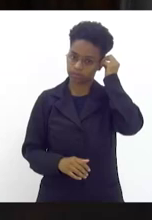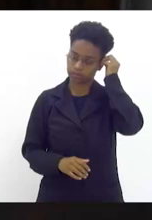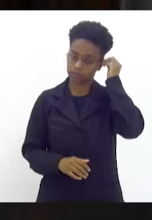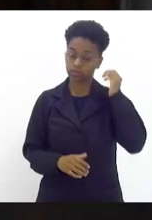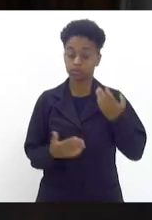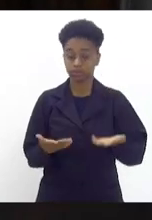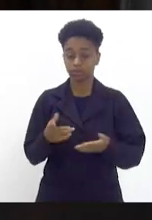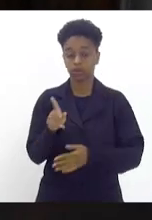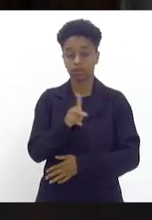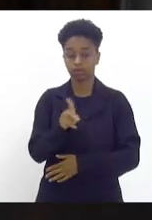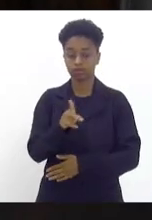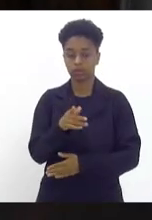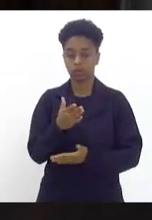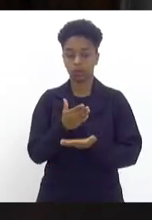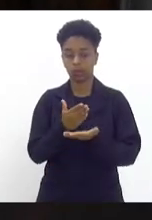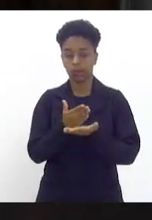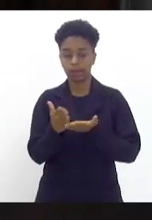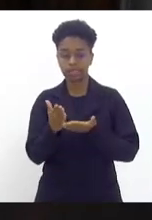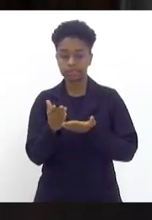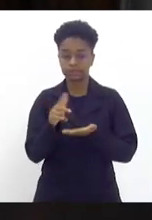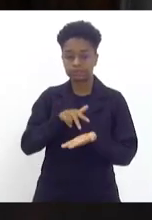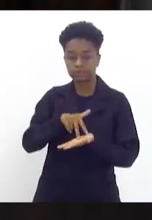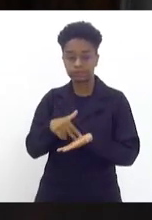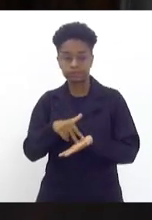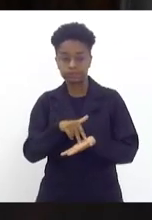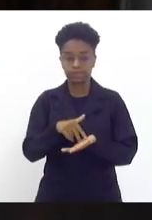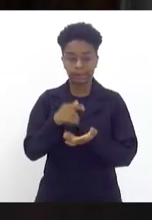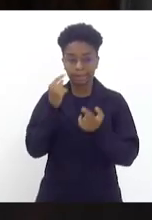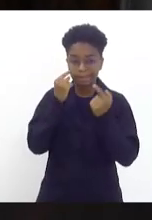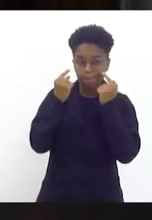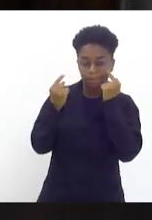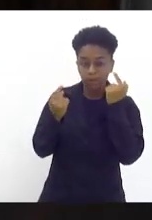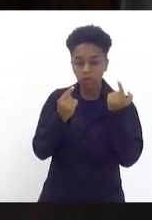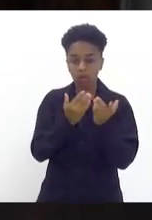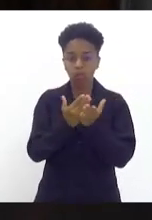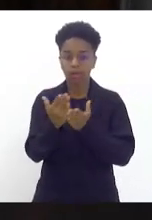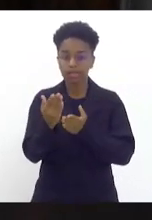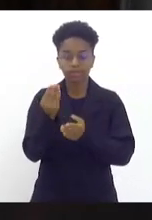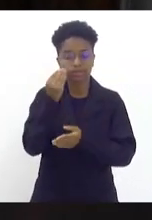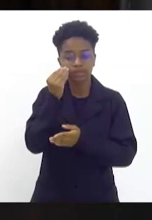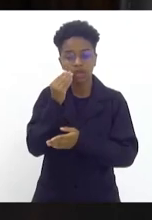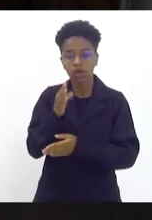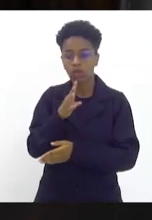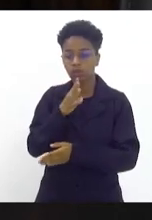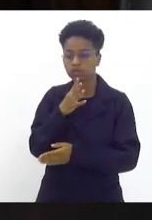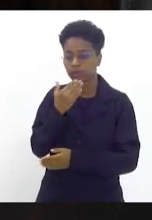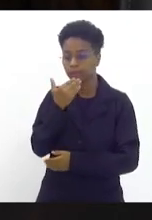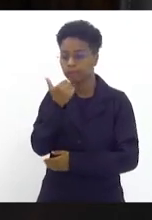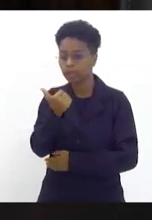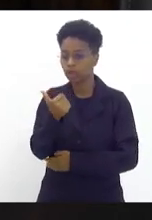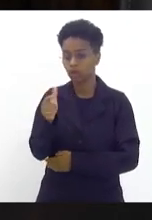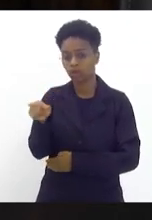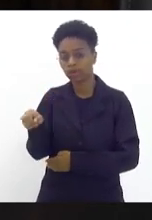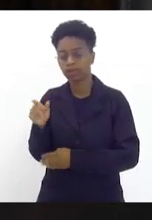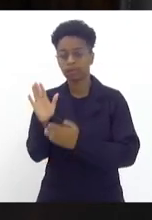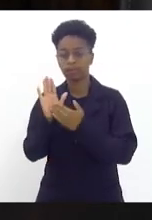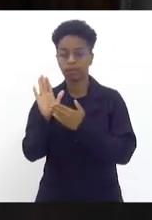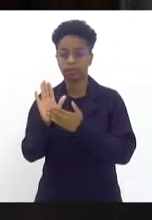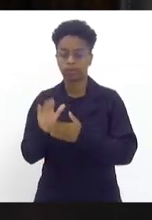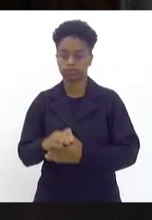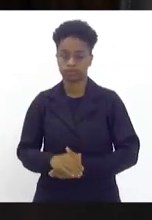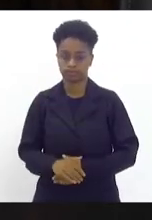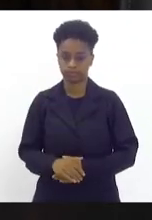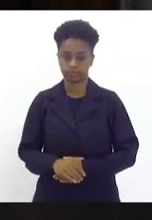ele se desequilibra e ele vai procurar conhecer um pouco mais dessa proposta que você está